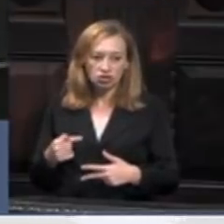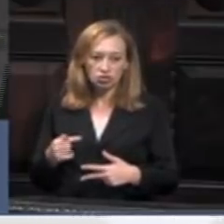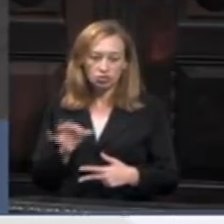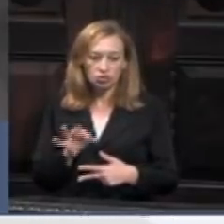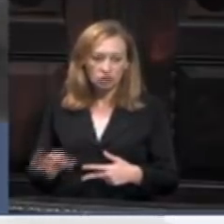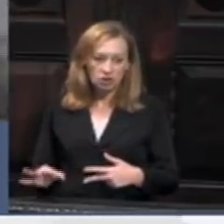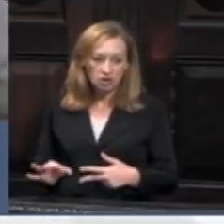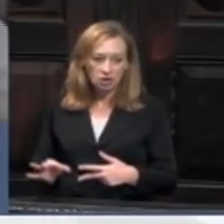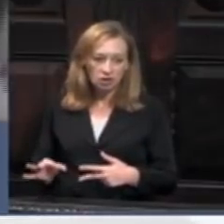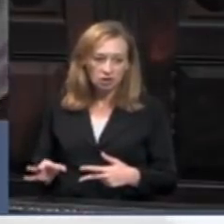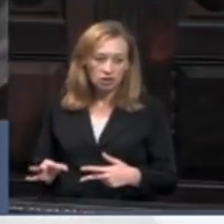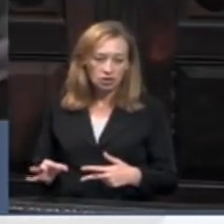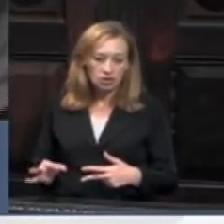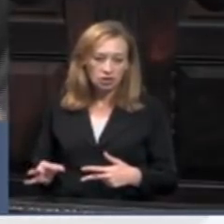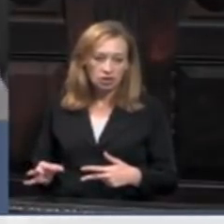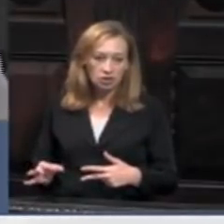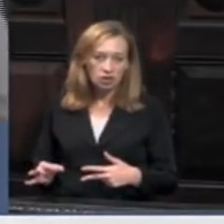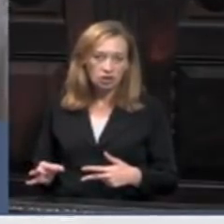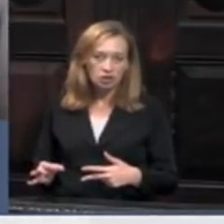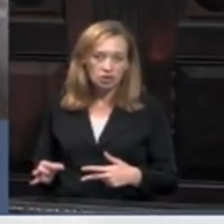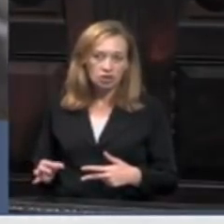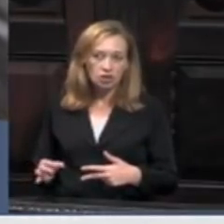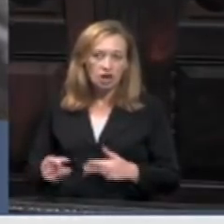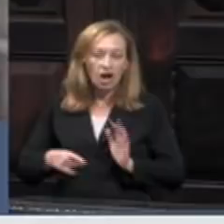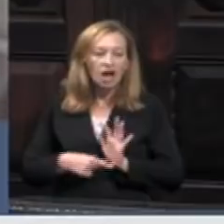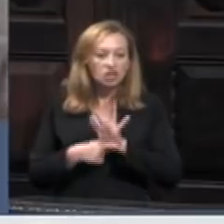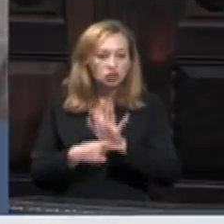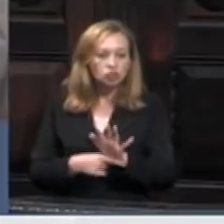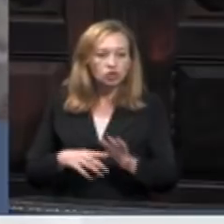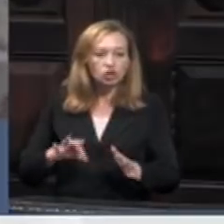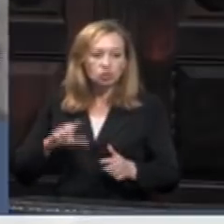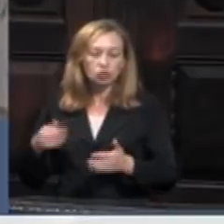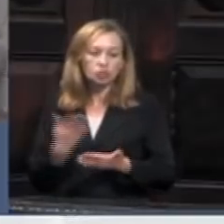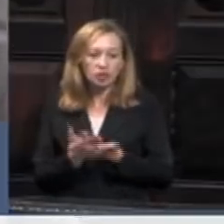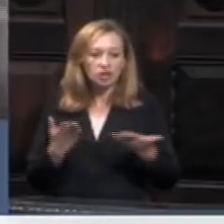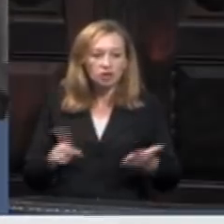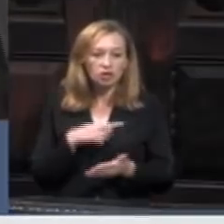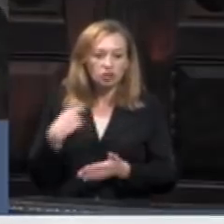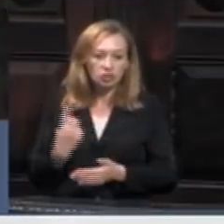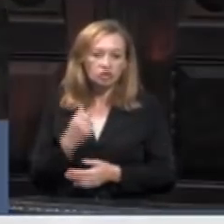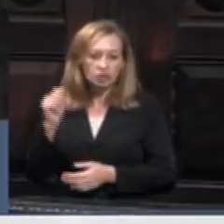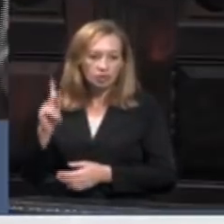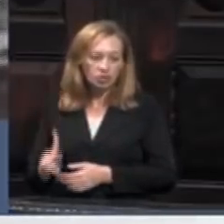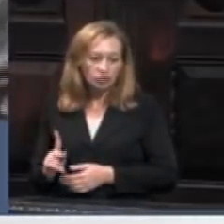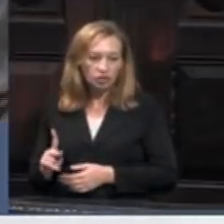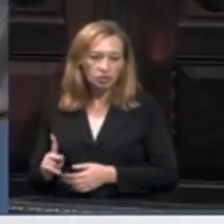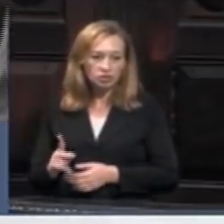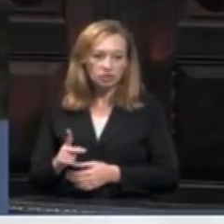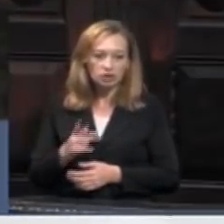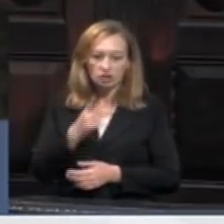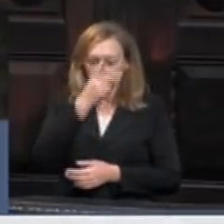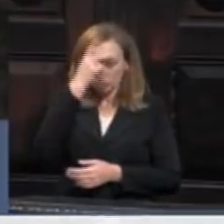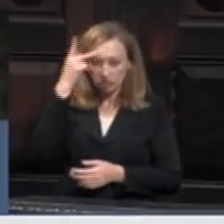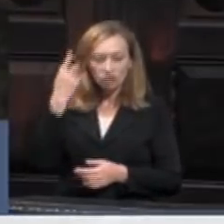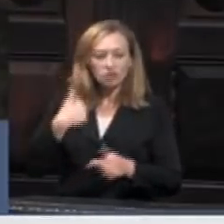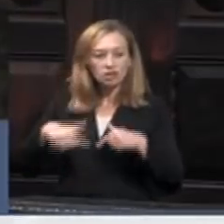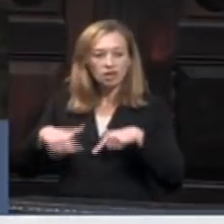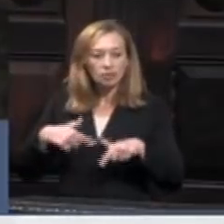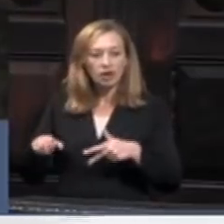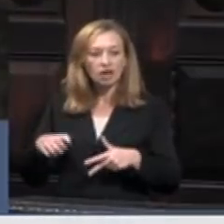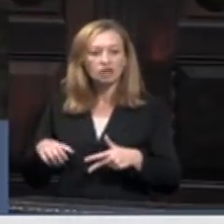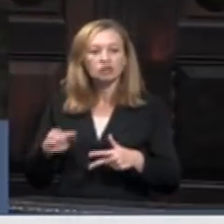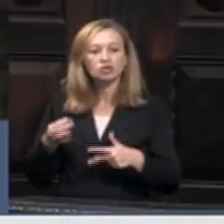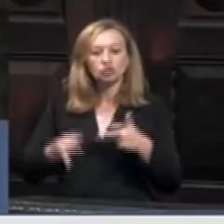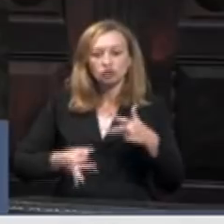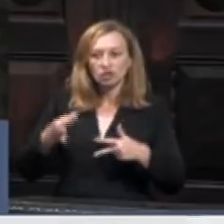A recomposição de perdas que a gente apresentou e aprovou para os servidores do Judiciário foram